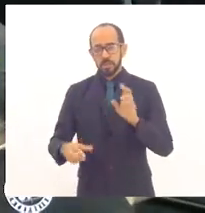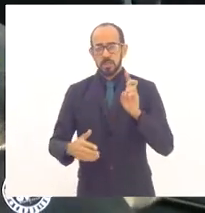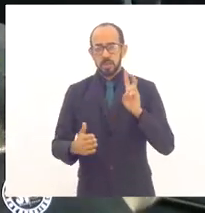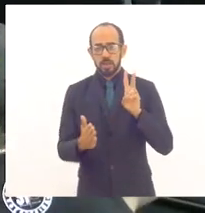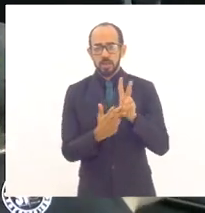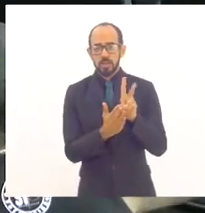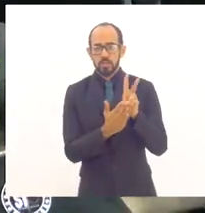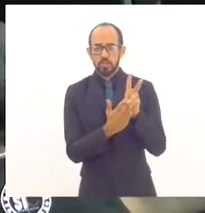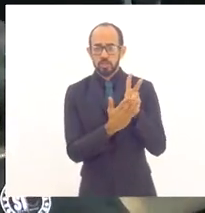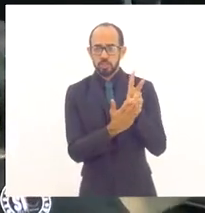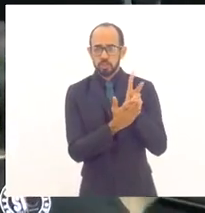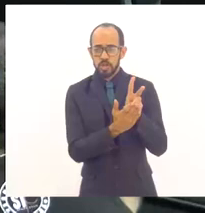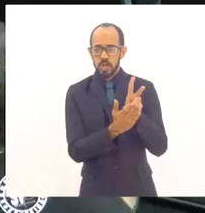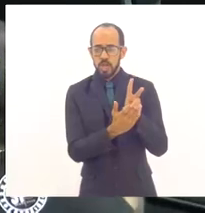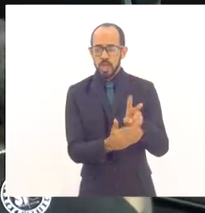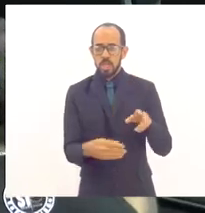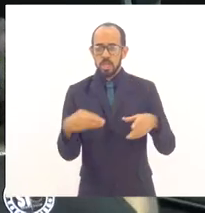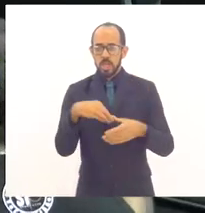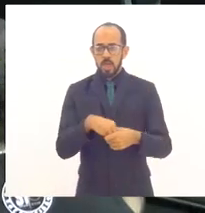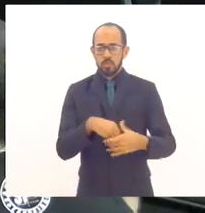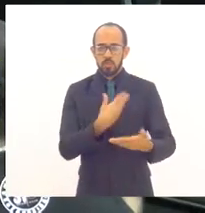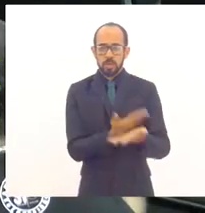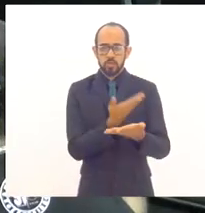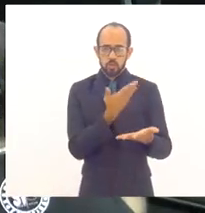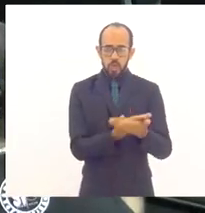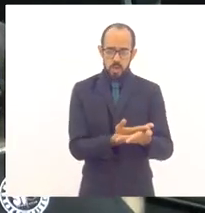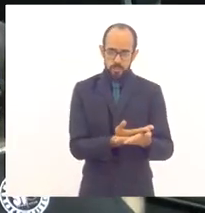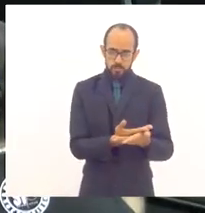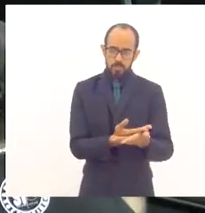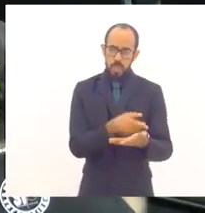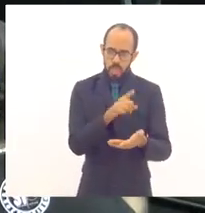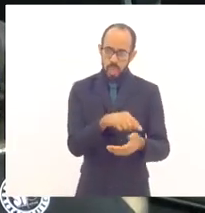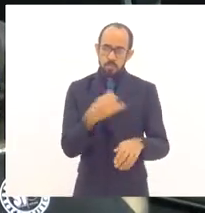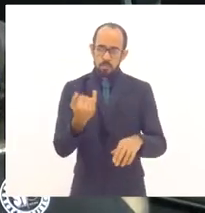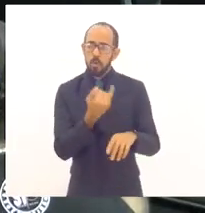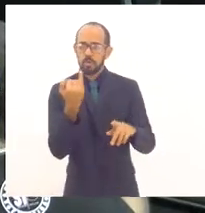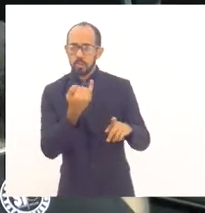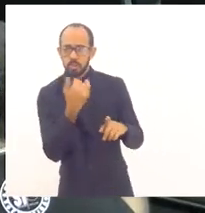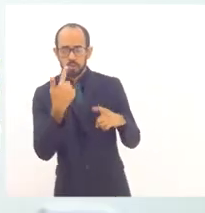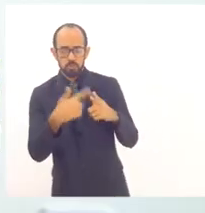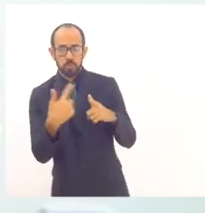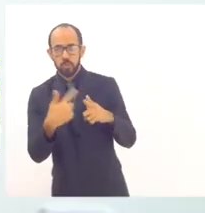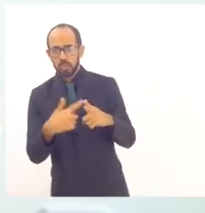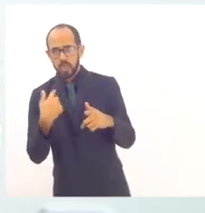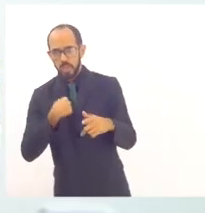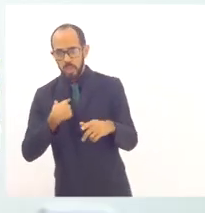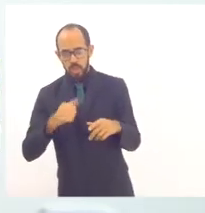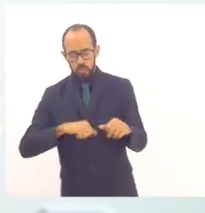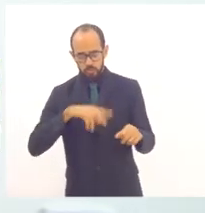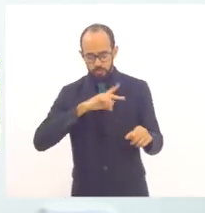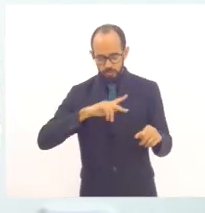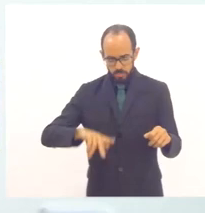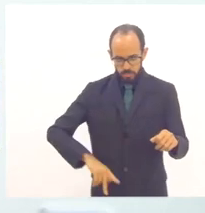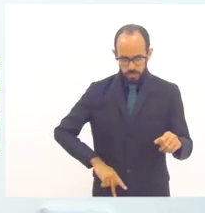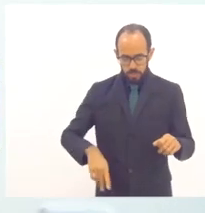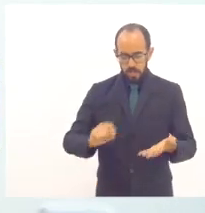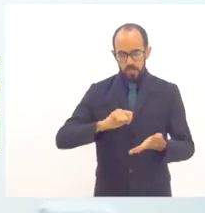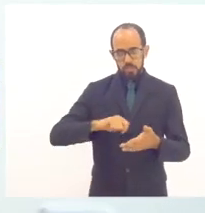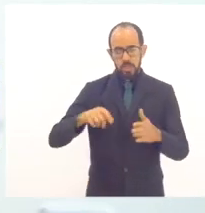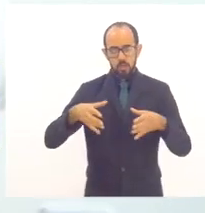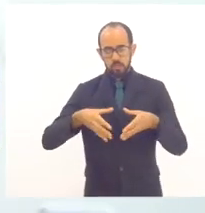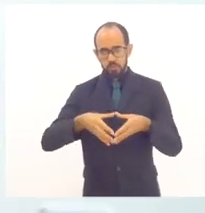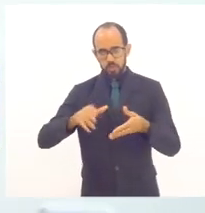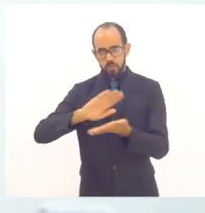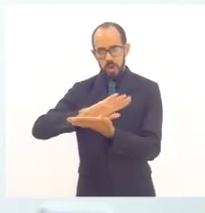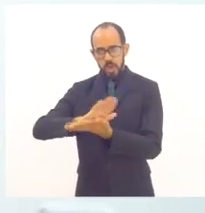nas nossas escolas. Por que isso é tão importante? Porque eu presido a Comissão contra o Racismo e a Intolerância.